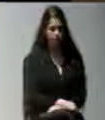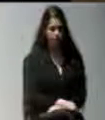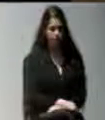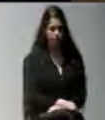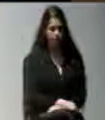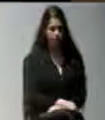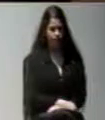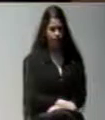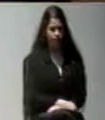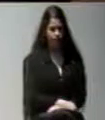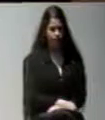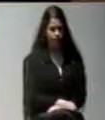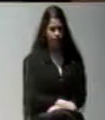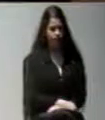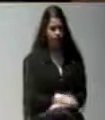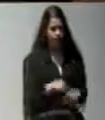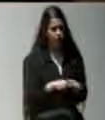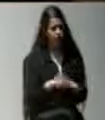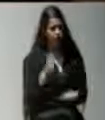comitê científico,